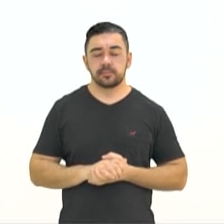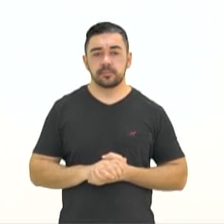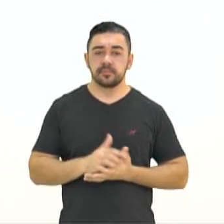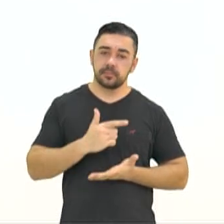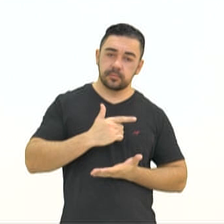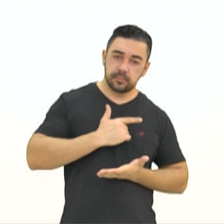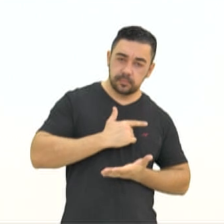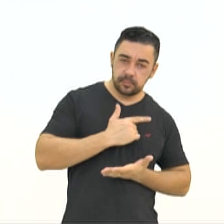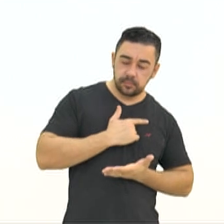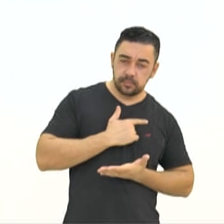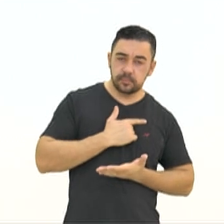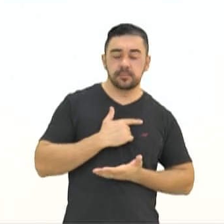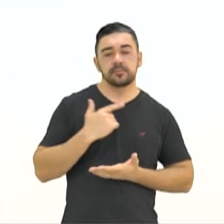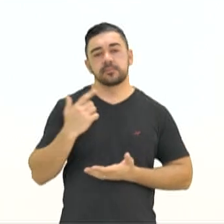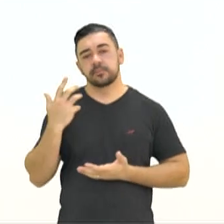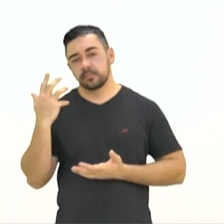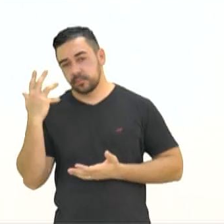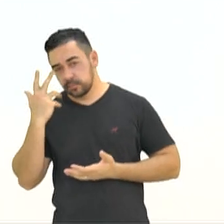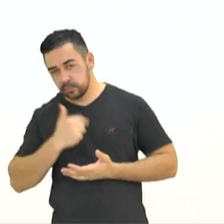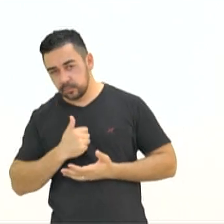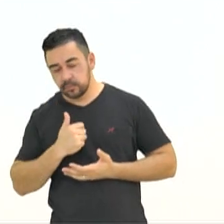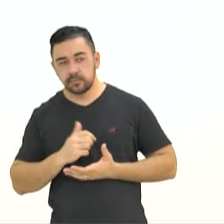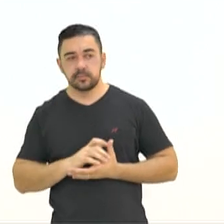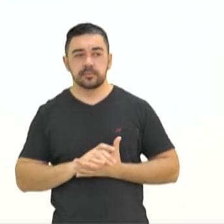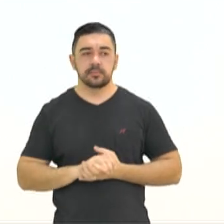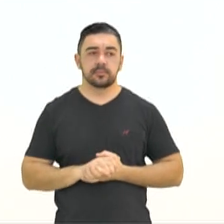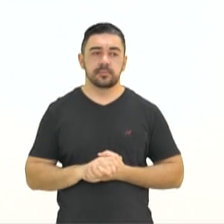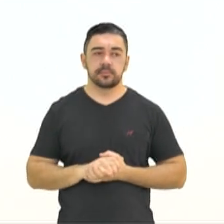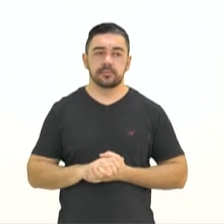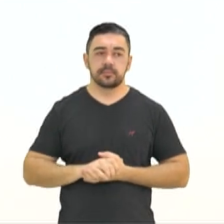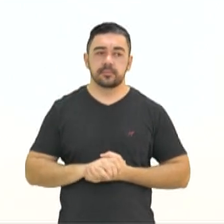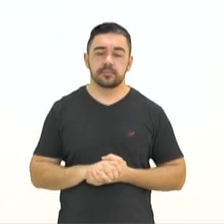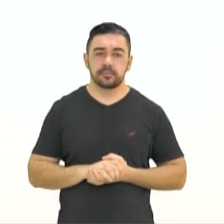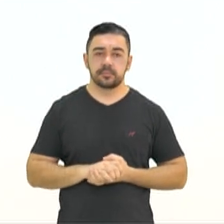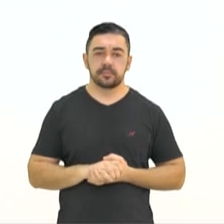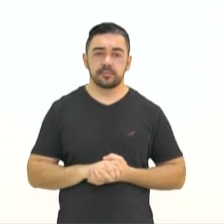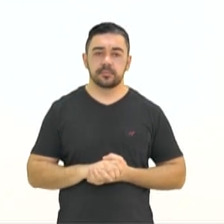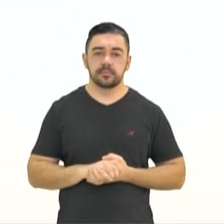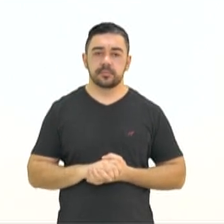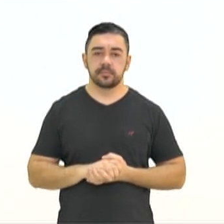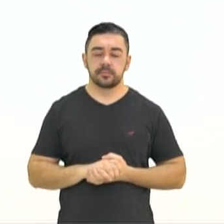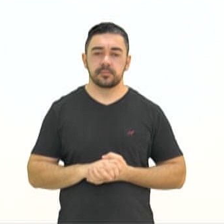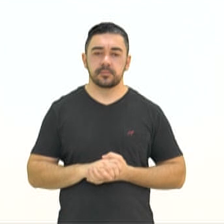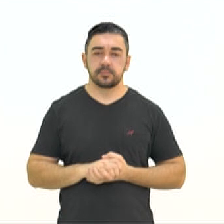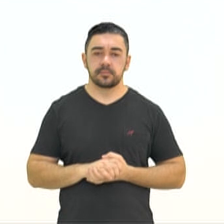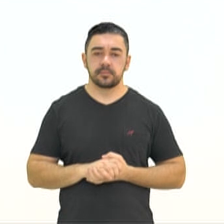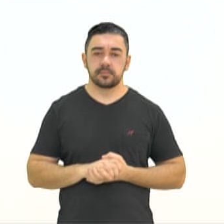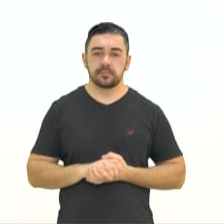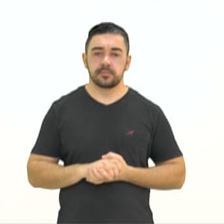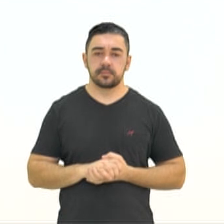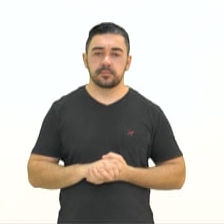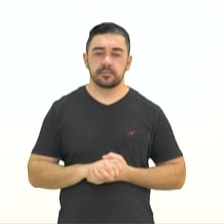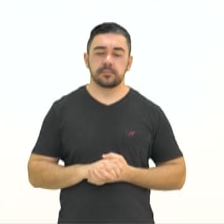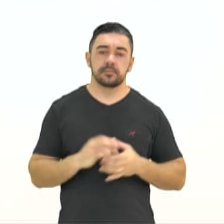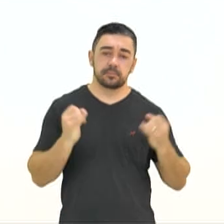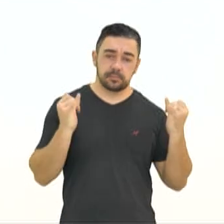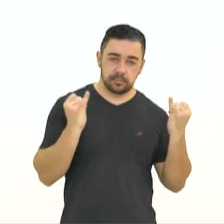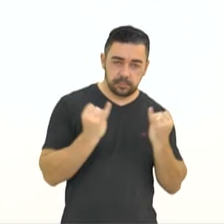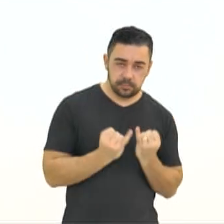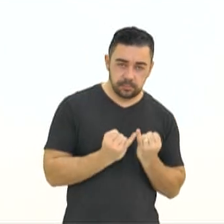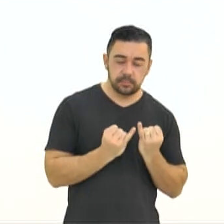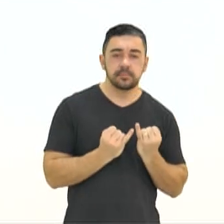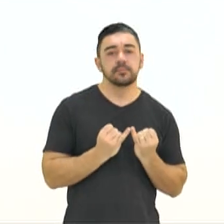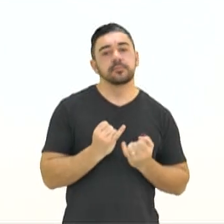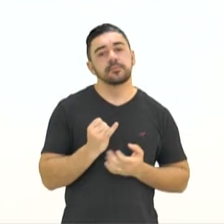feio ou feia, bonito ou bonita, delgado ou delgada, gordo ou gorda, então, magro